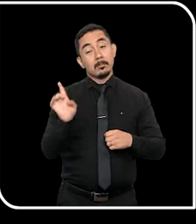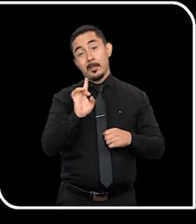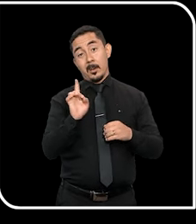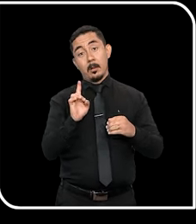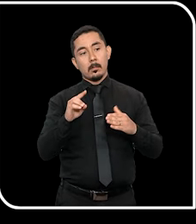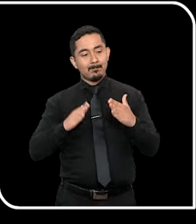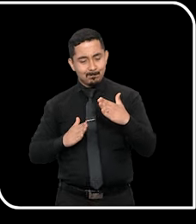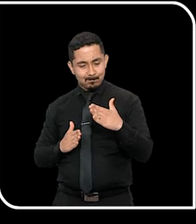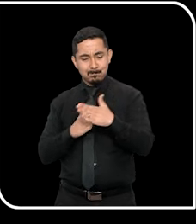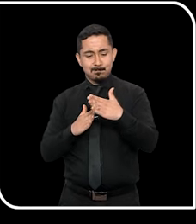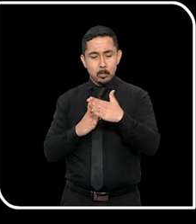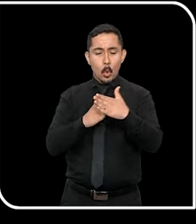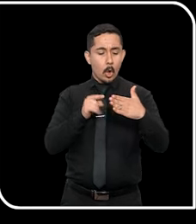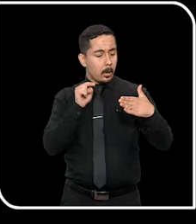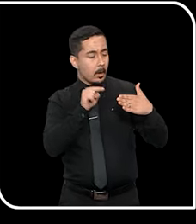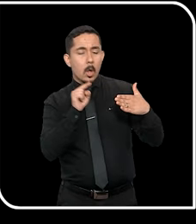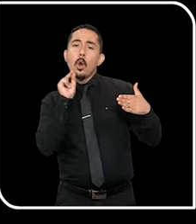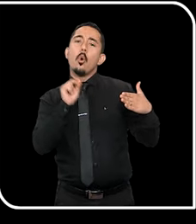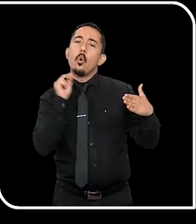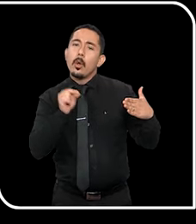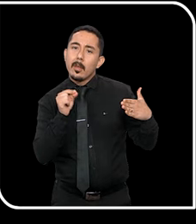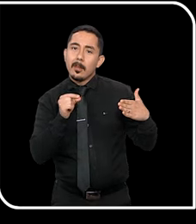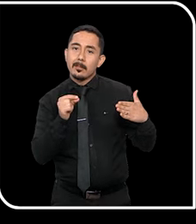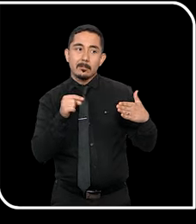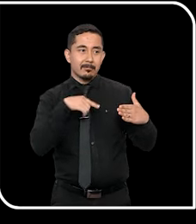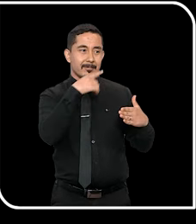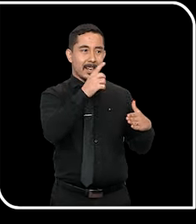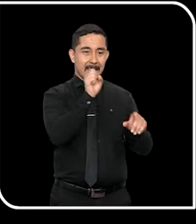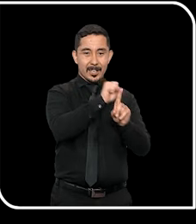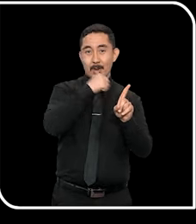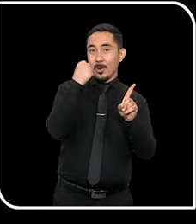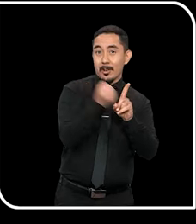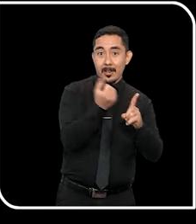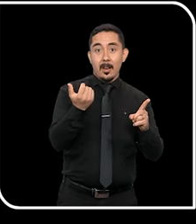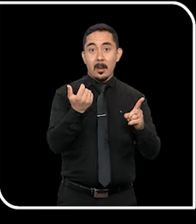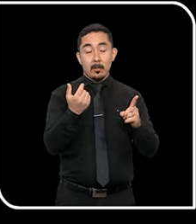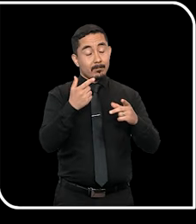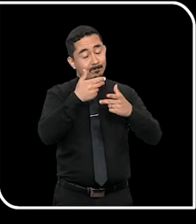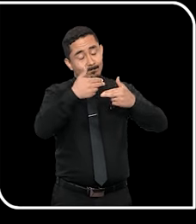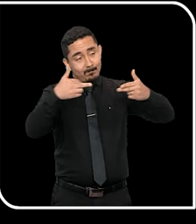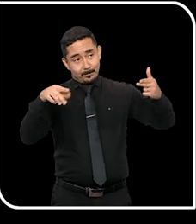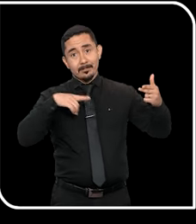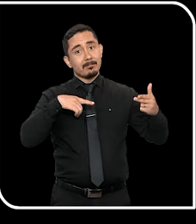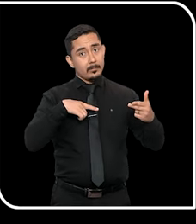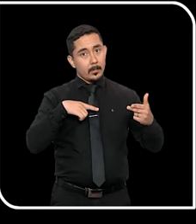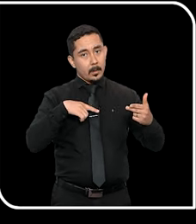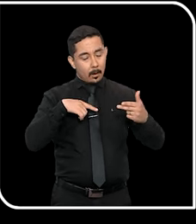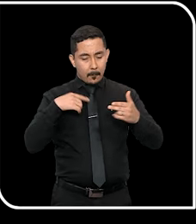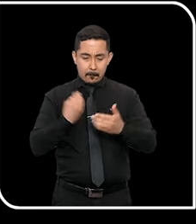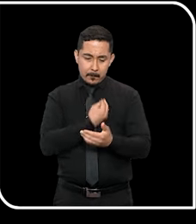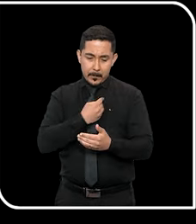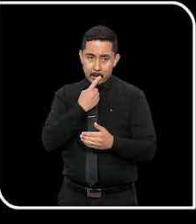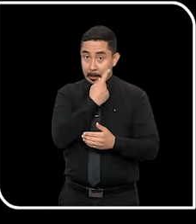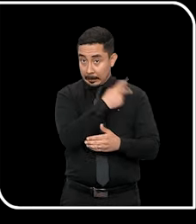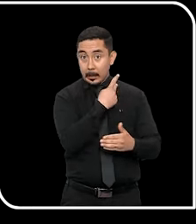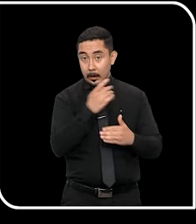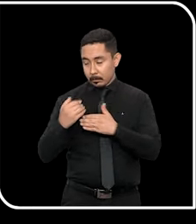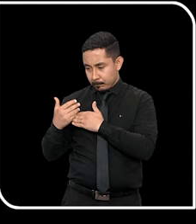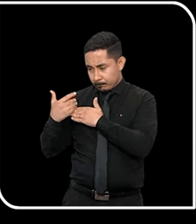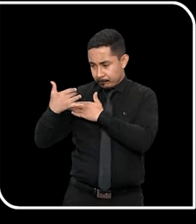arquitetônicas que elas enfrentam ao longo da vida vou falar isso tempo todo para vocês tá